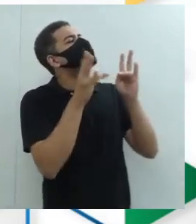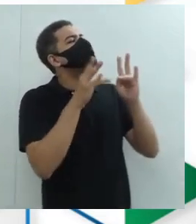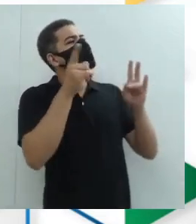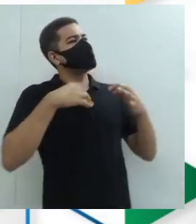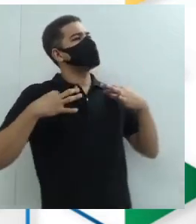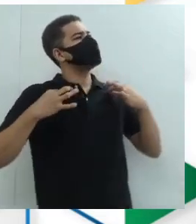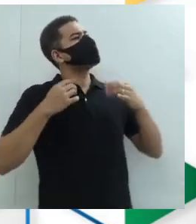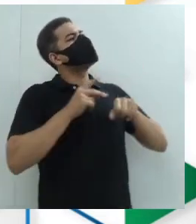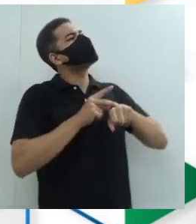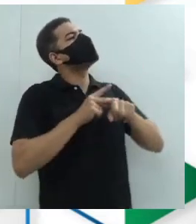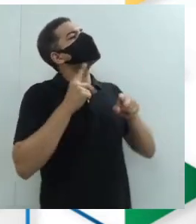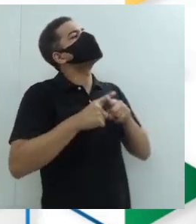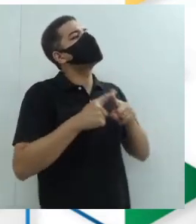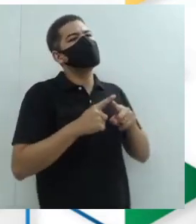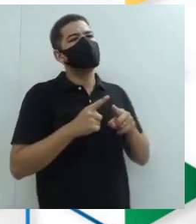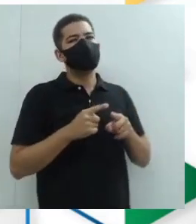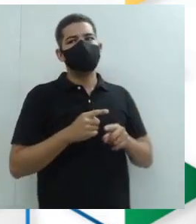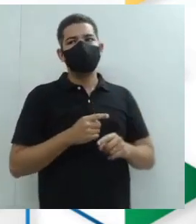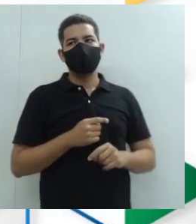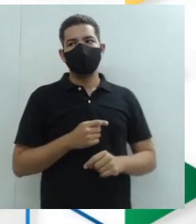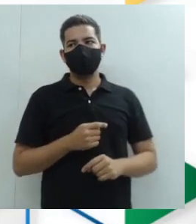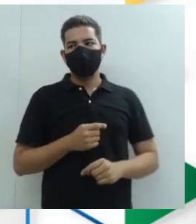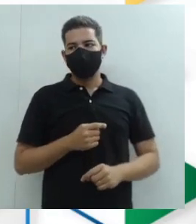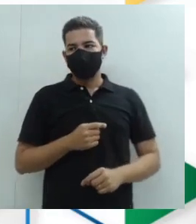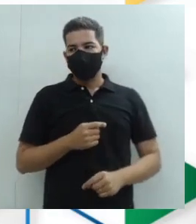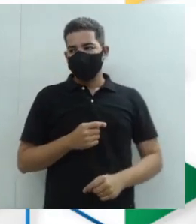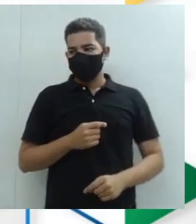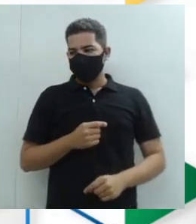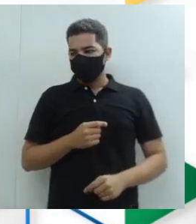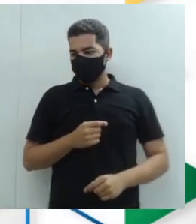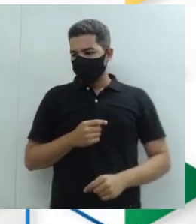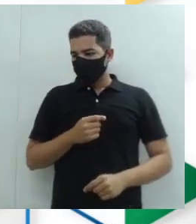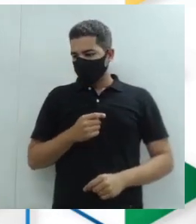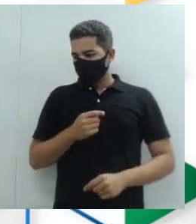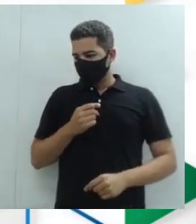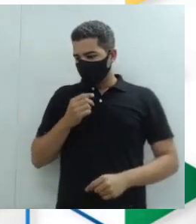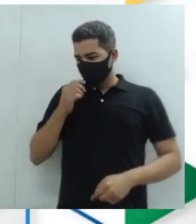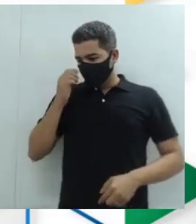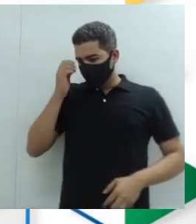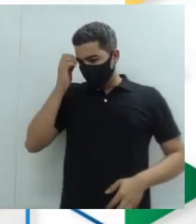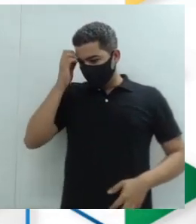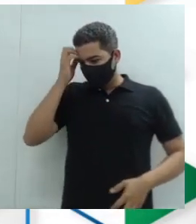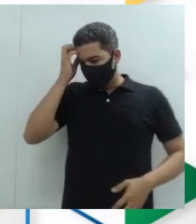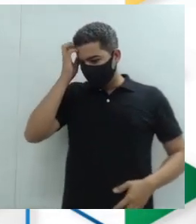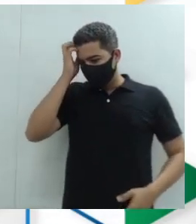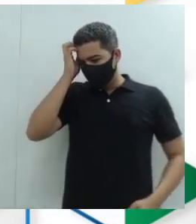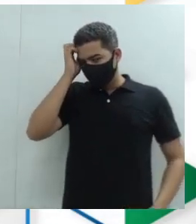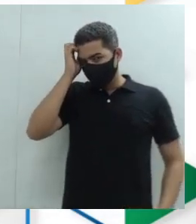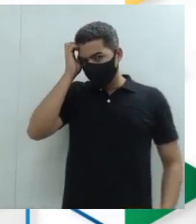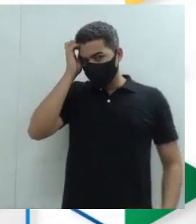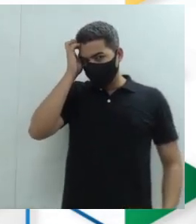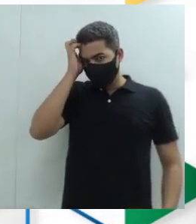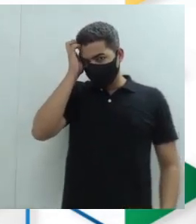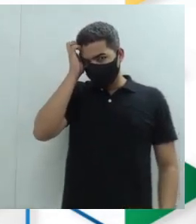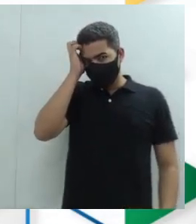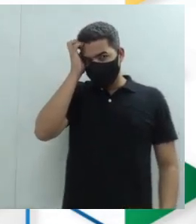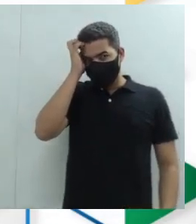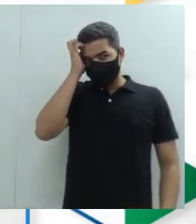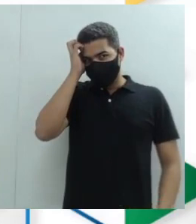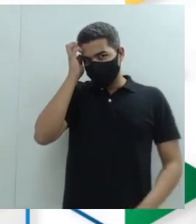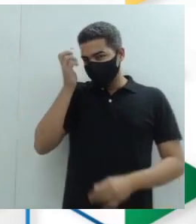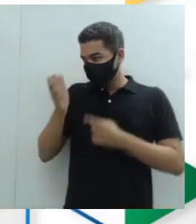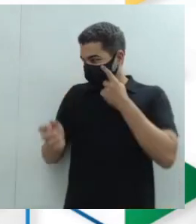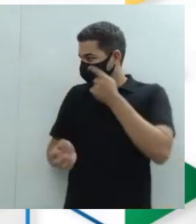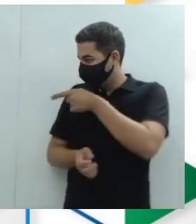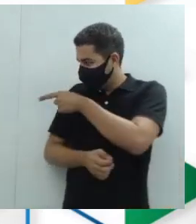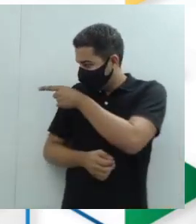de preto? Automaticamente, olha só a expressão da mãe, aquela expressão de surpresa, né, que a gente vê em novela,